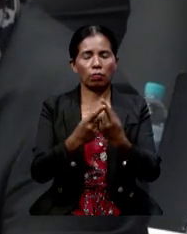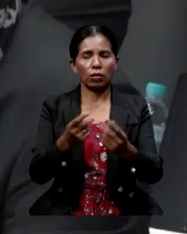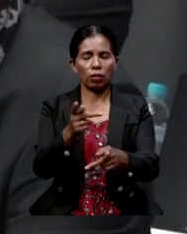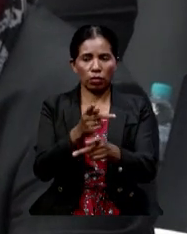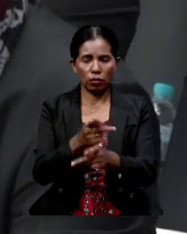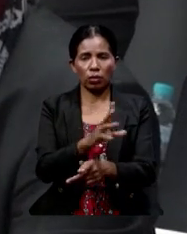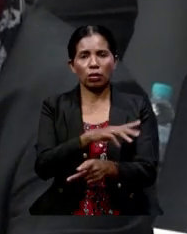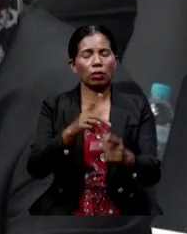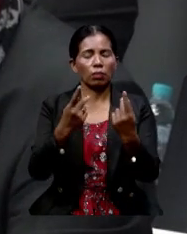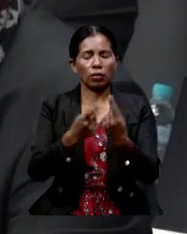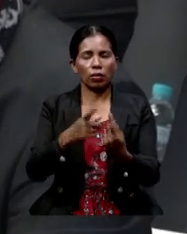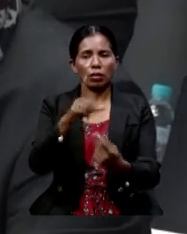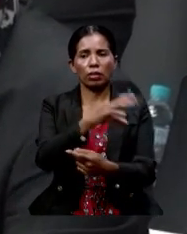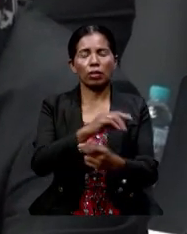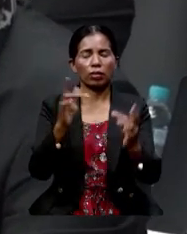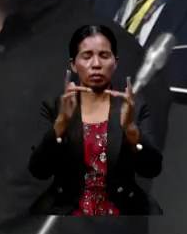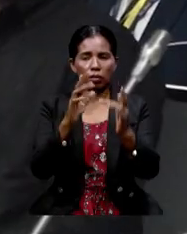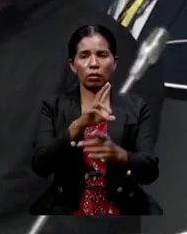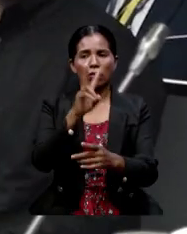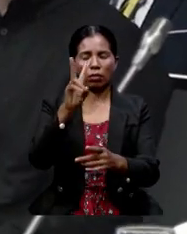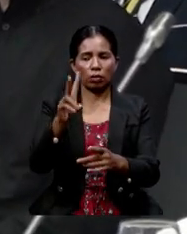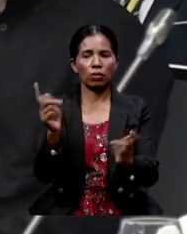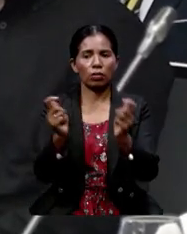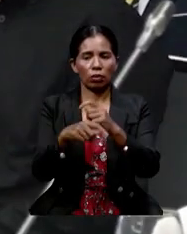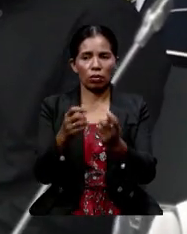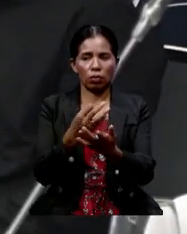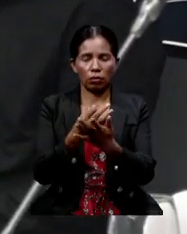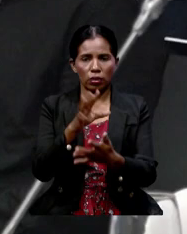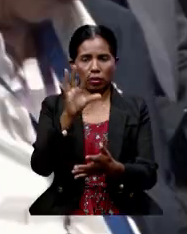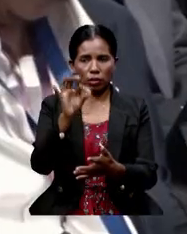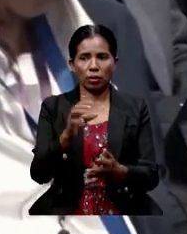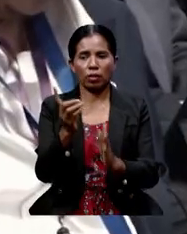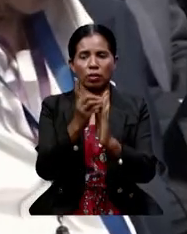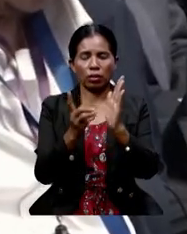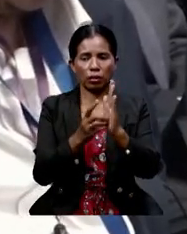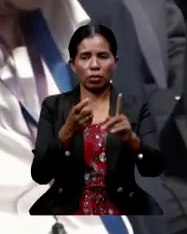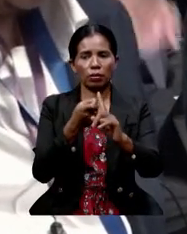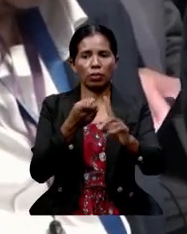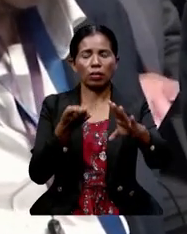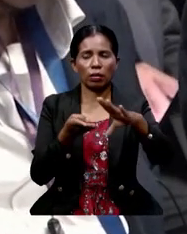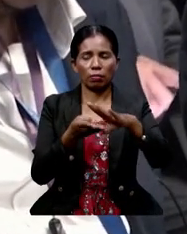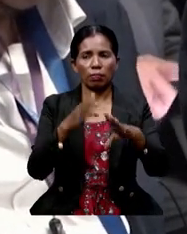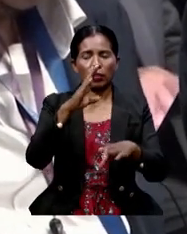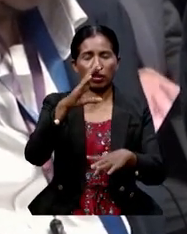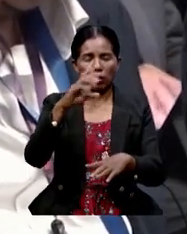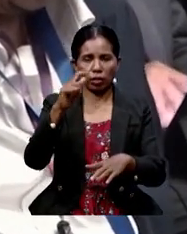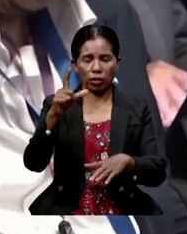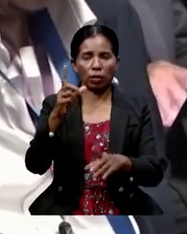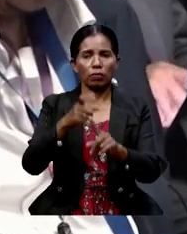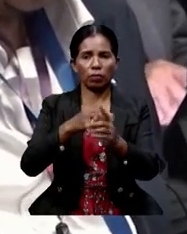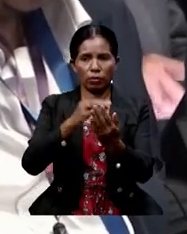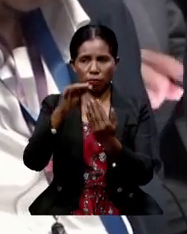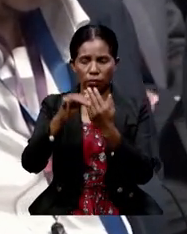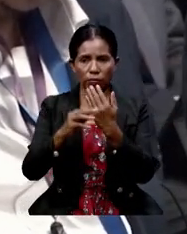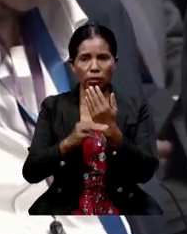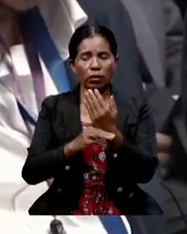Tolo, Companhia Eletrônica Rua, no operador Troca Osan Cia. Ter dado Rússia Banco Central Timor-Leste, Tofulan Março, Tina Rio